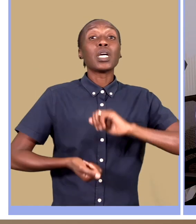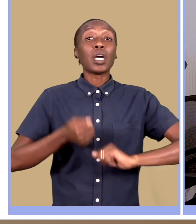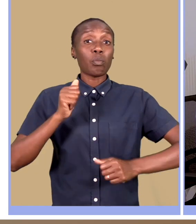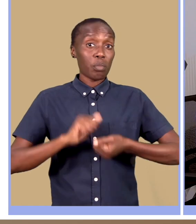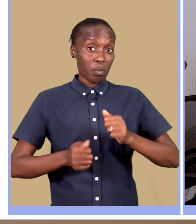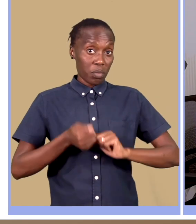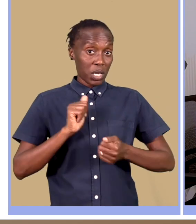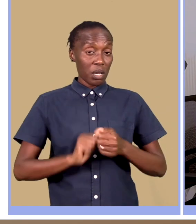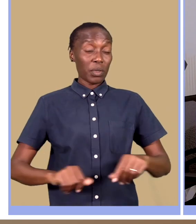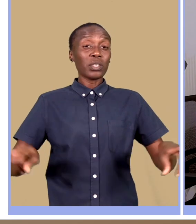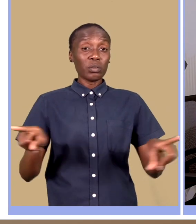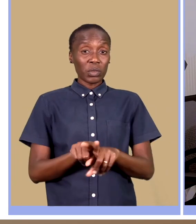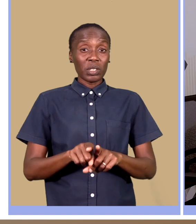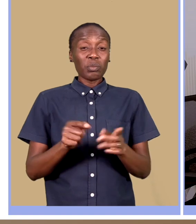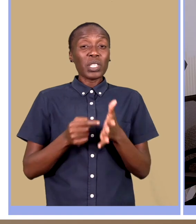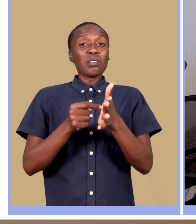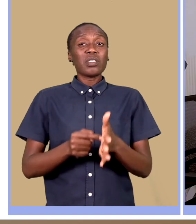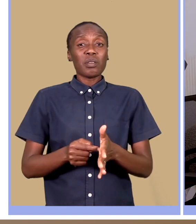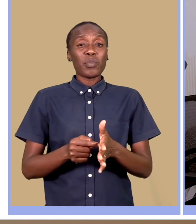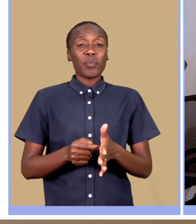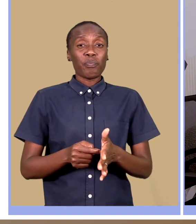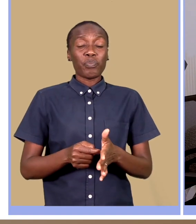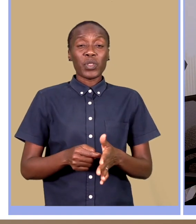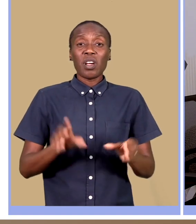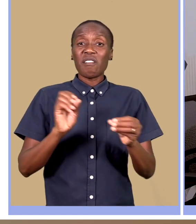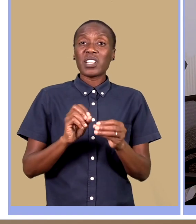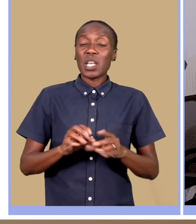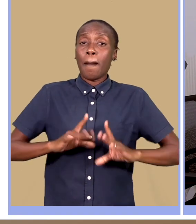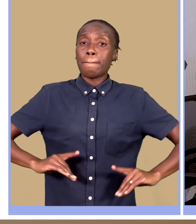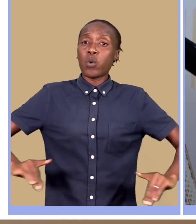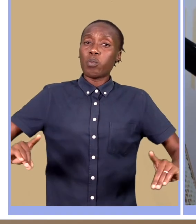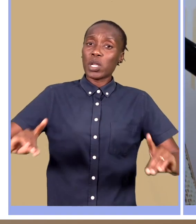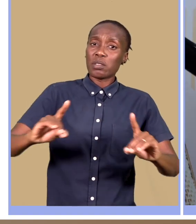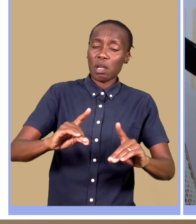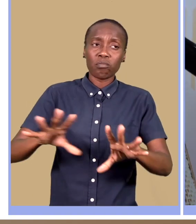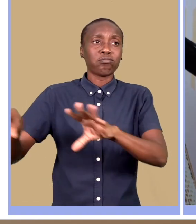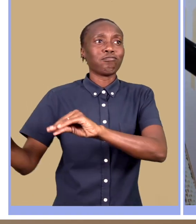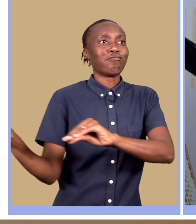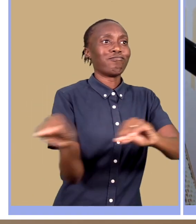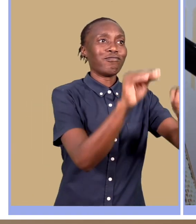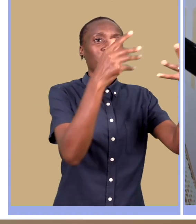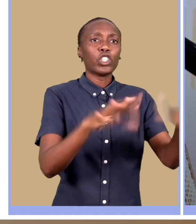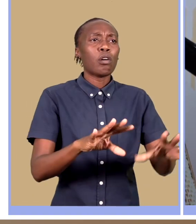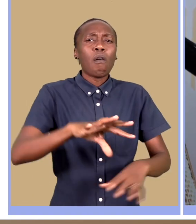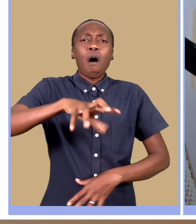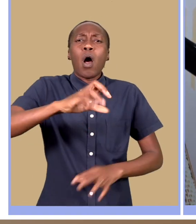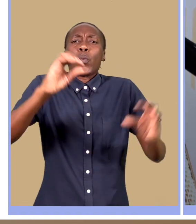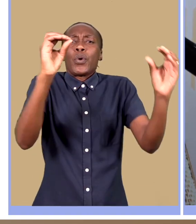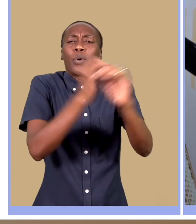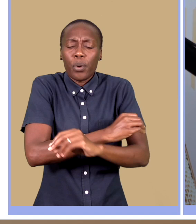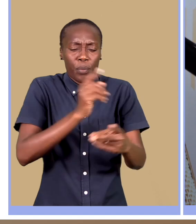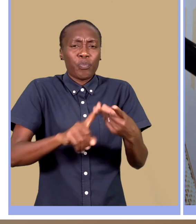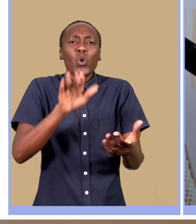problema. Porque Sim. esse também é um problema. Ou seja, eu não posso reassentar uma população num lugar onde não tem água, onde não